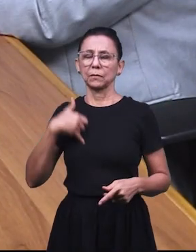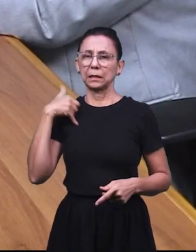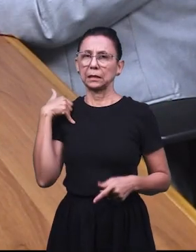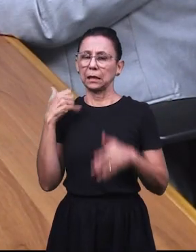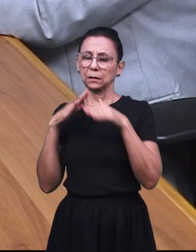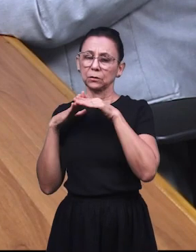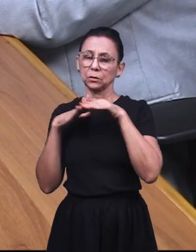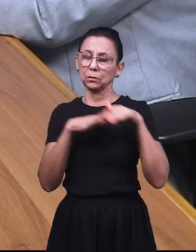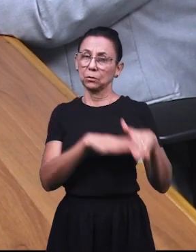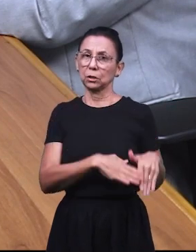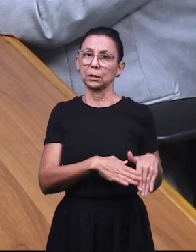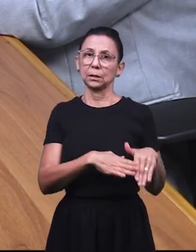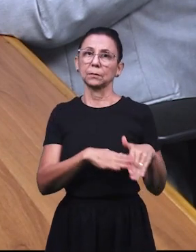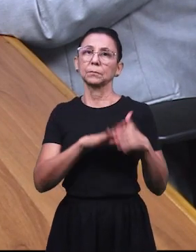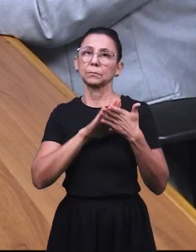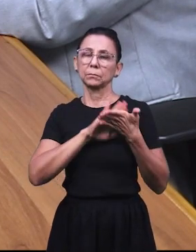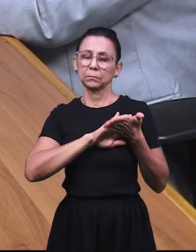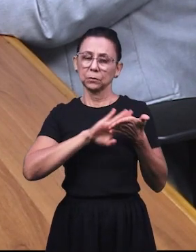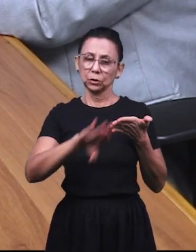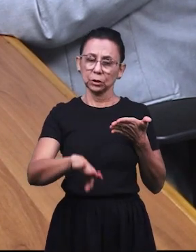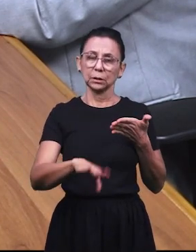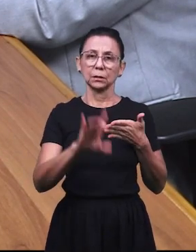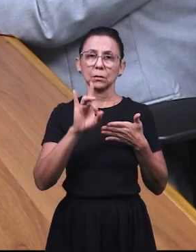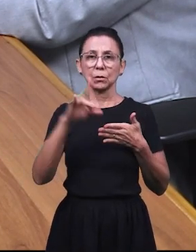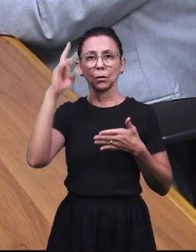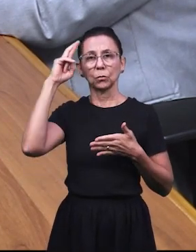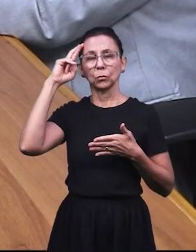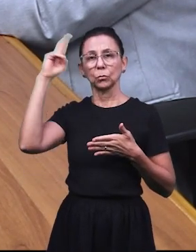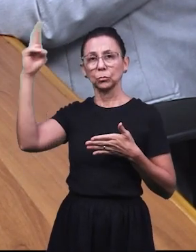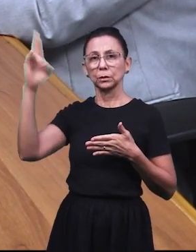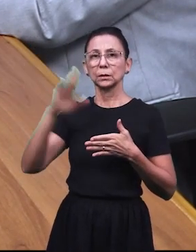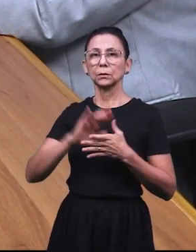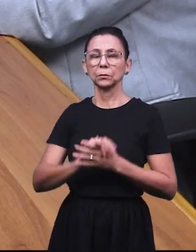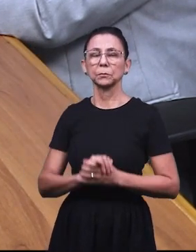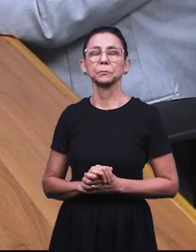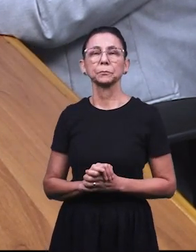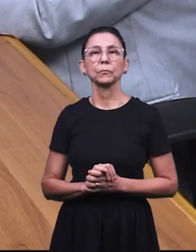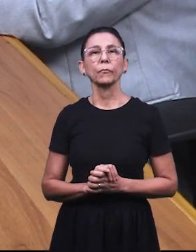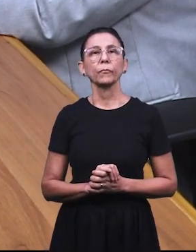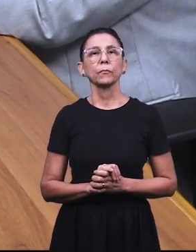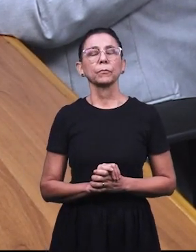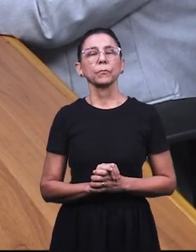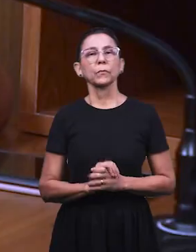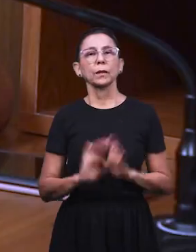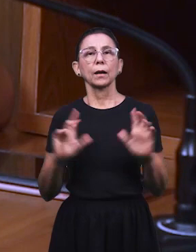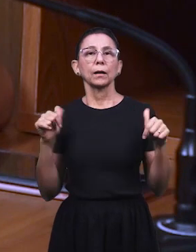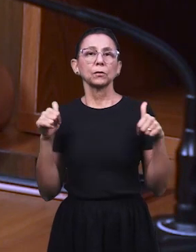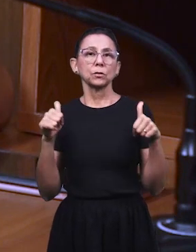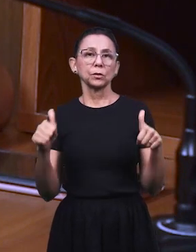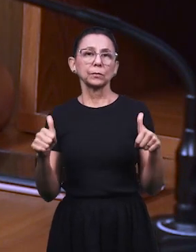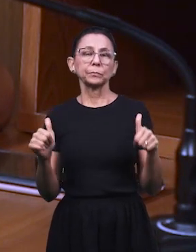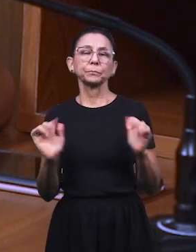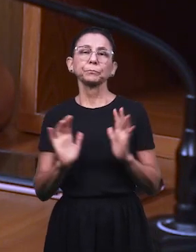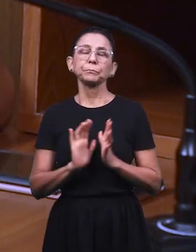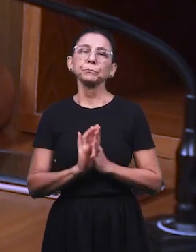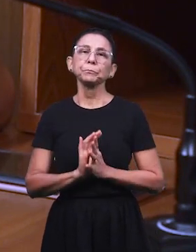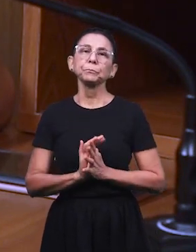o homem, e simplesmente o Senhor apareça. E para a honra e glória do nome do Senhor, isso tem acontecido. Porque o retorno tem